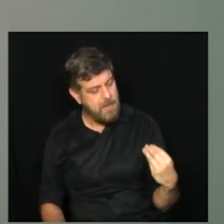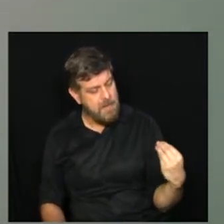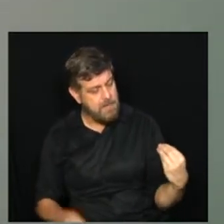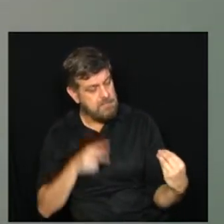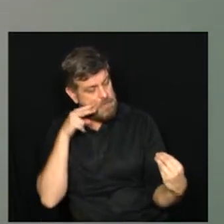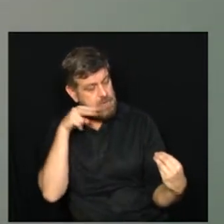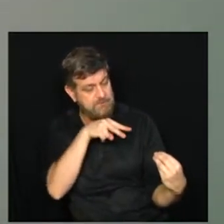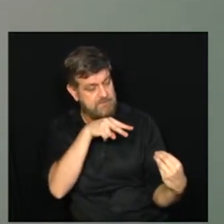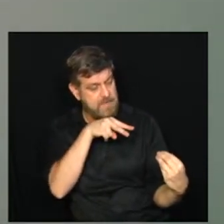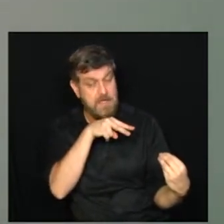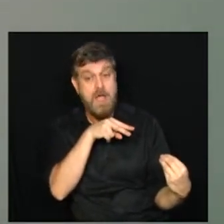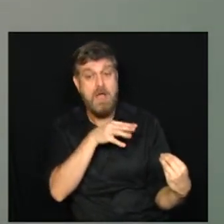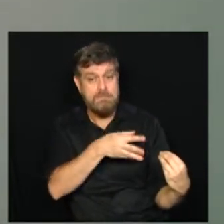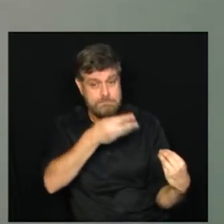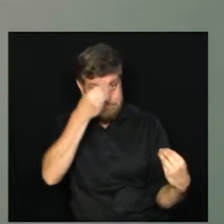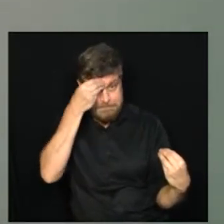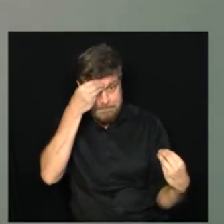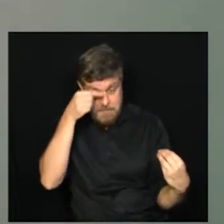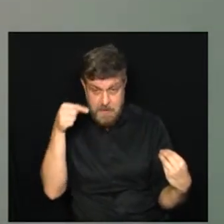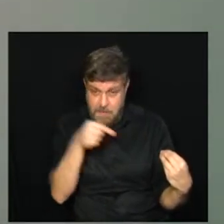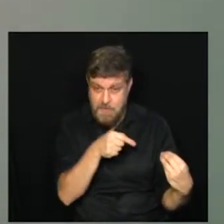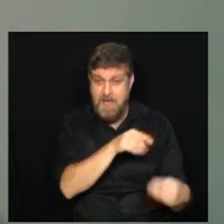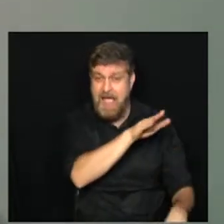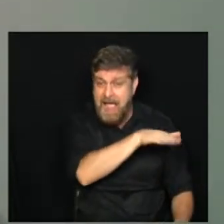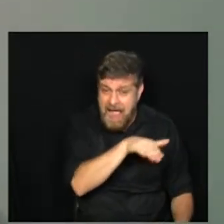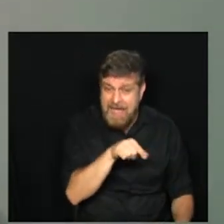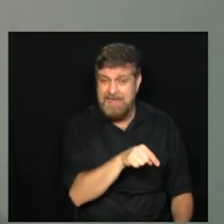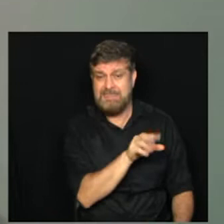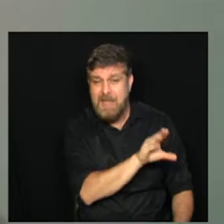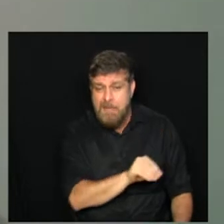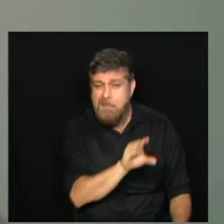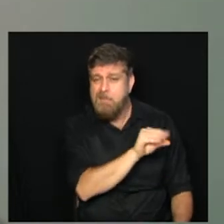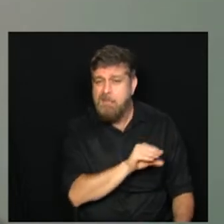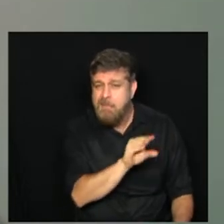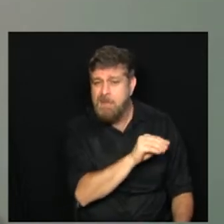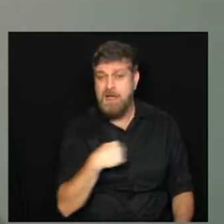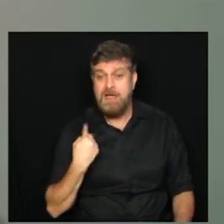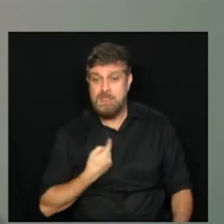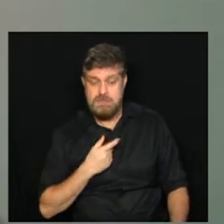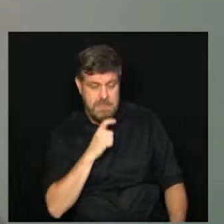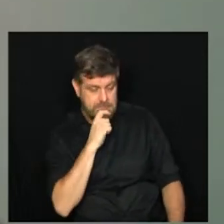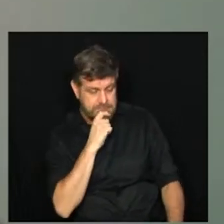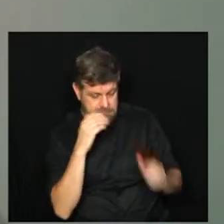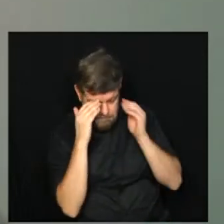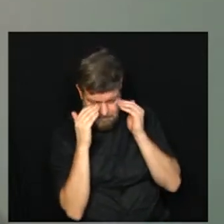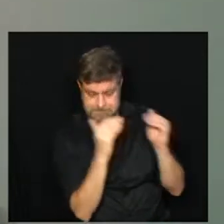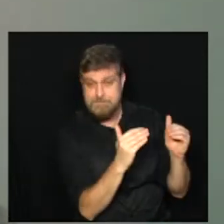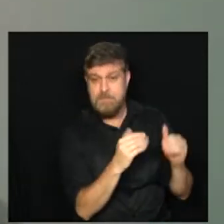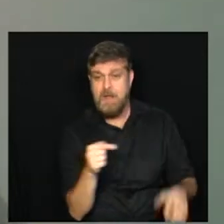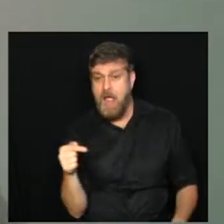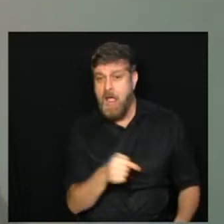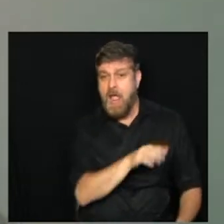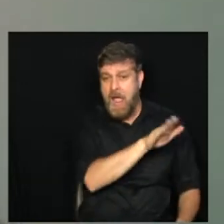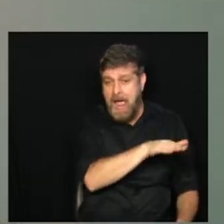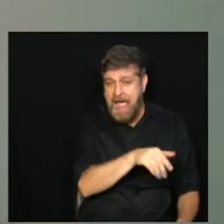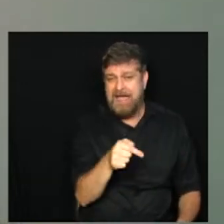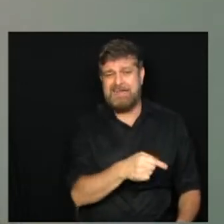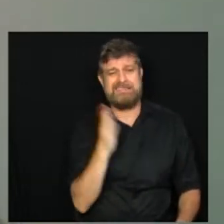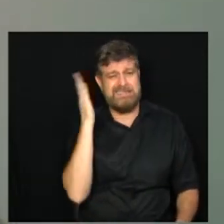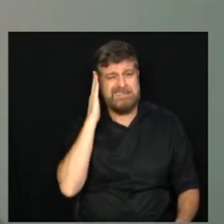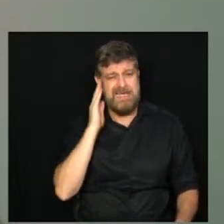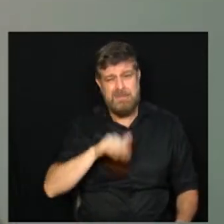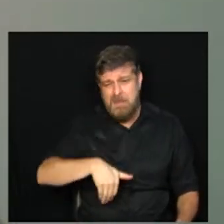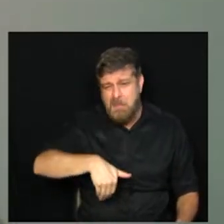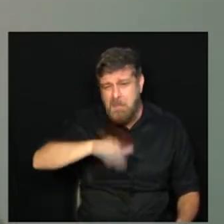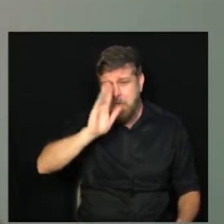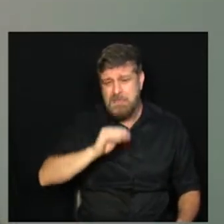dizer. Vou remeter de novo a você, Débora, que tem um histórico, as crianças sabem muito mais do que a gente imagina.